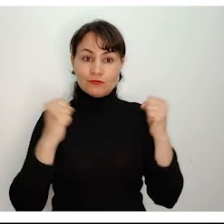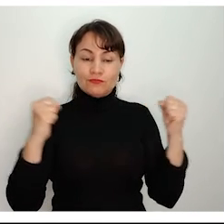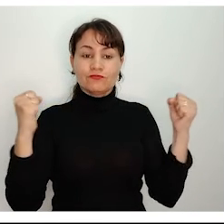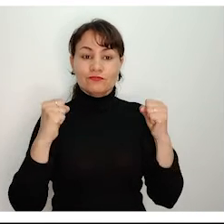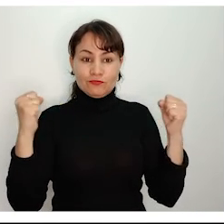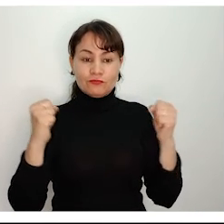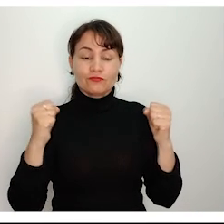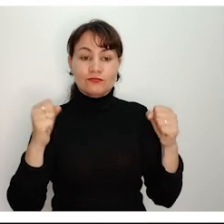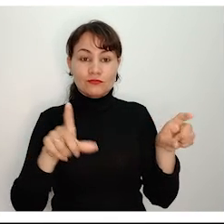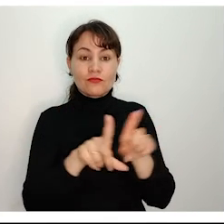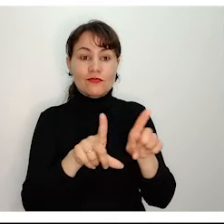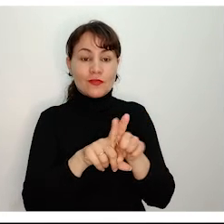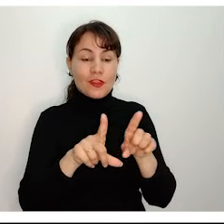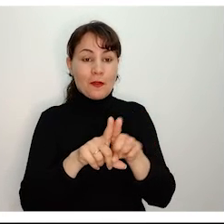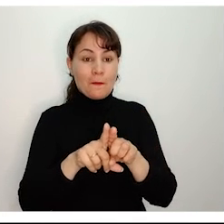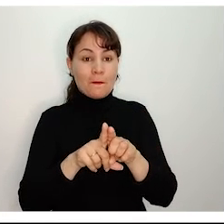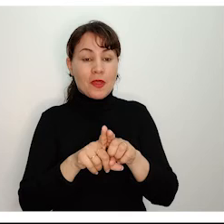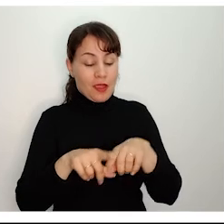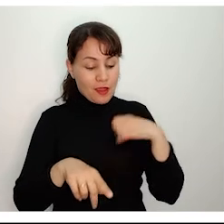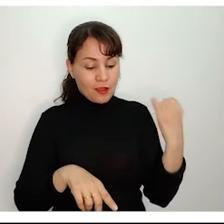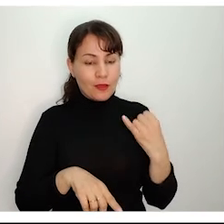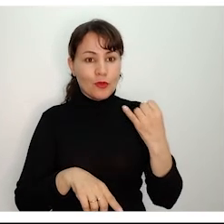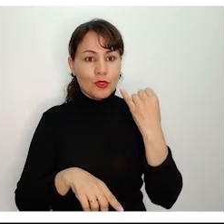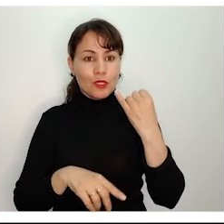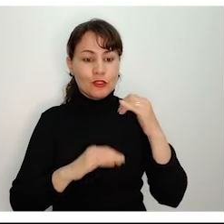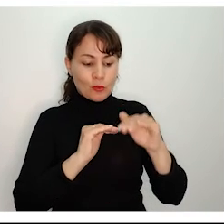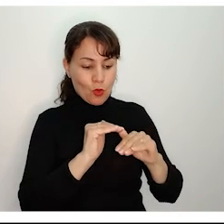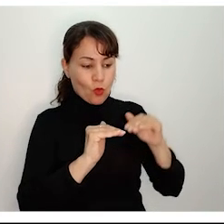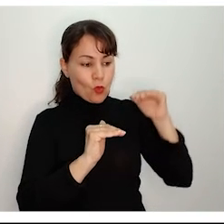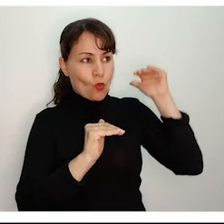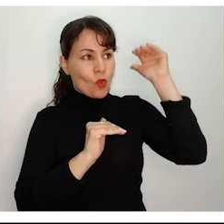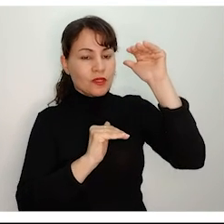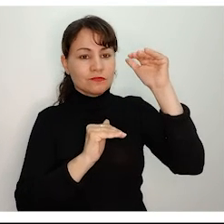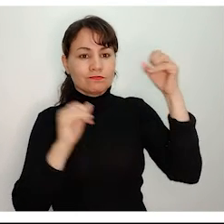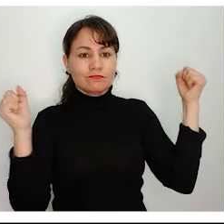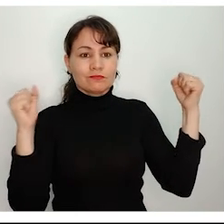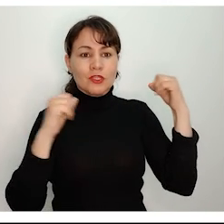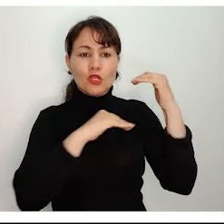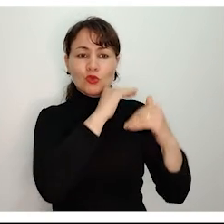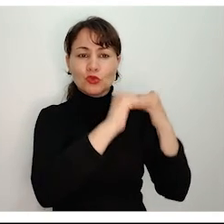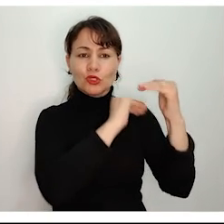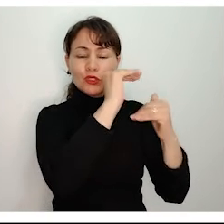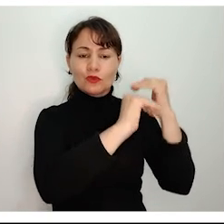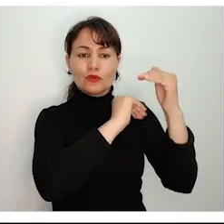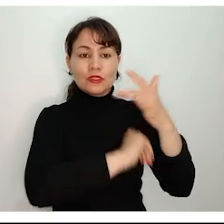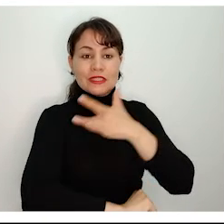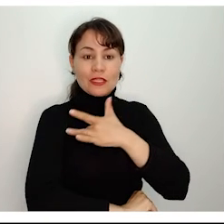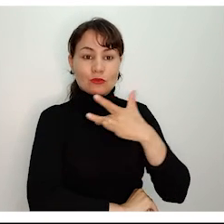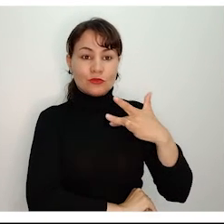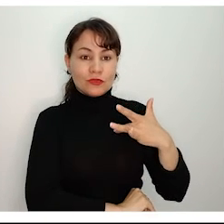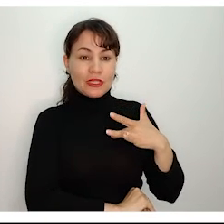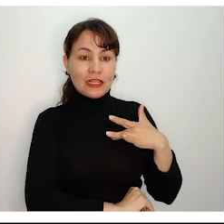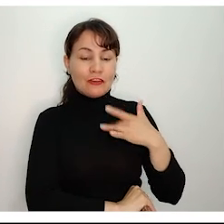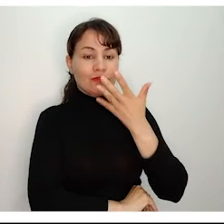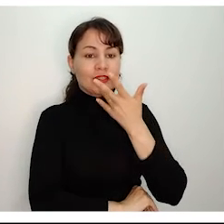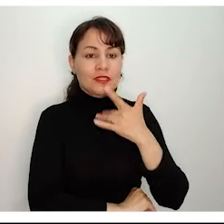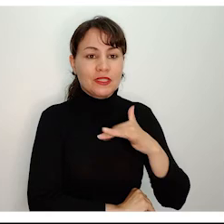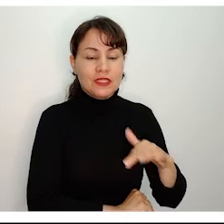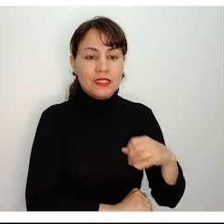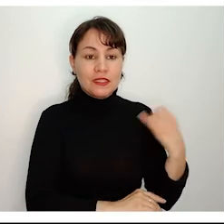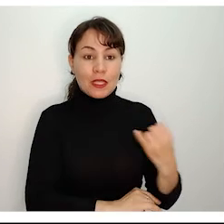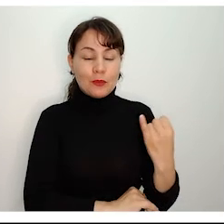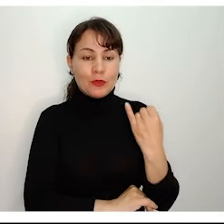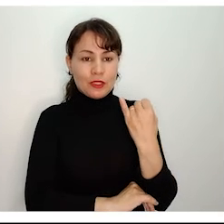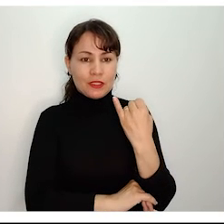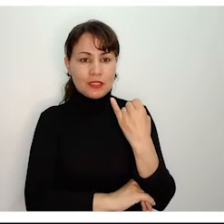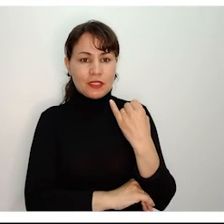A atividade física também é essencial para o crescimento e desenvolvimento saudável das crianças. Ela